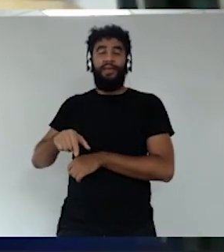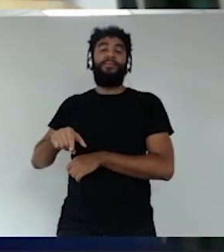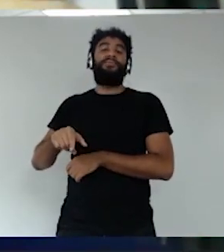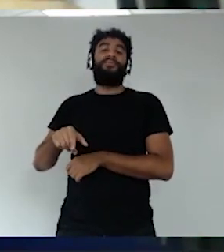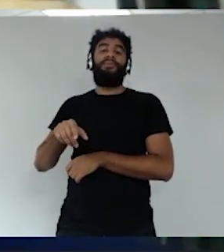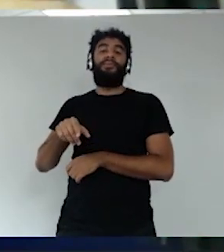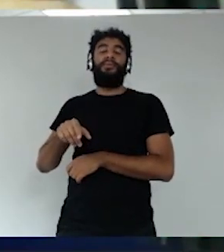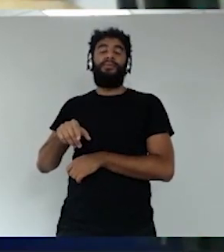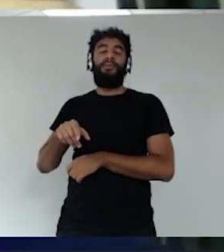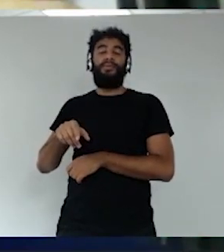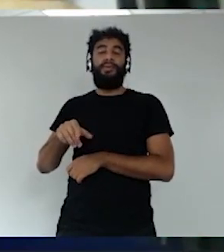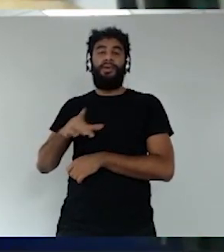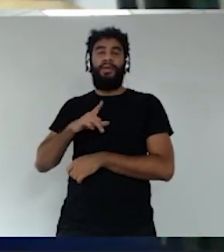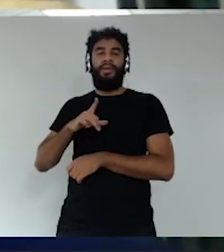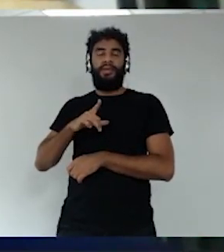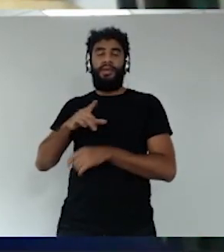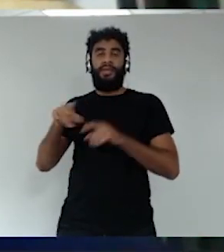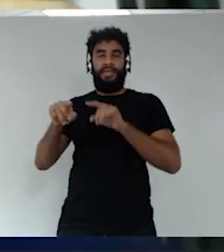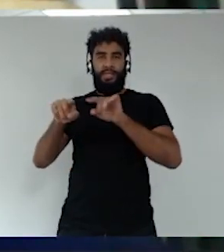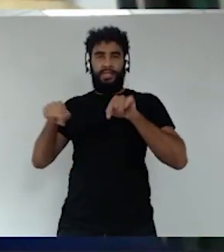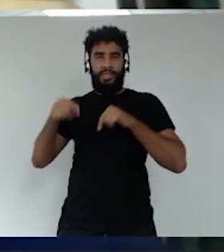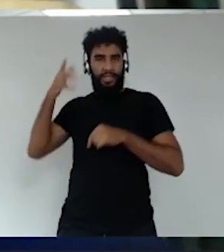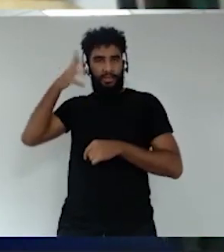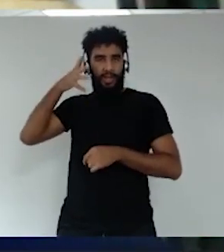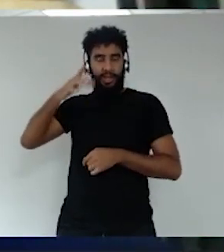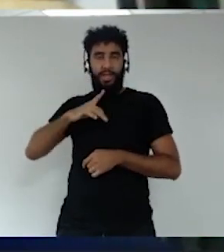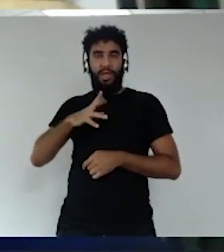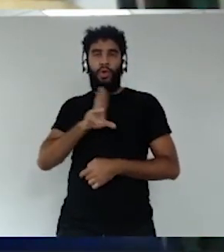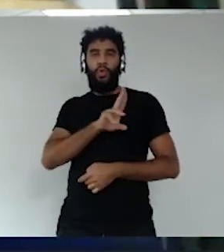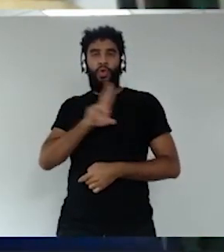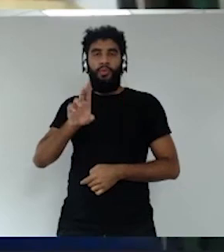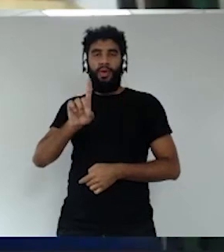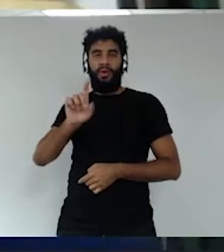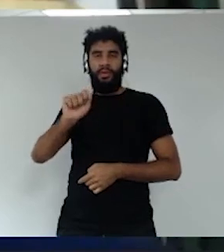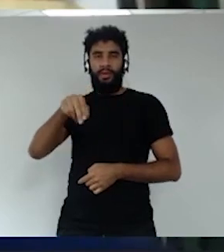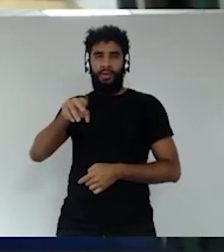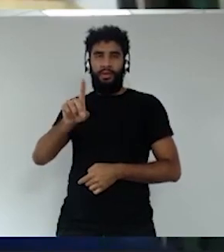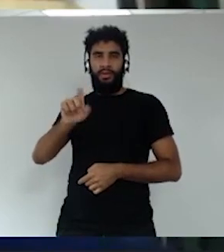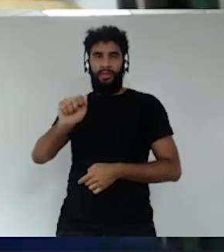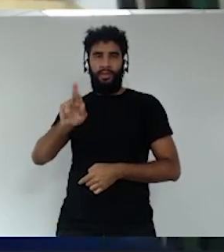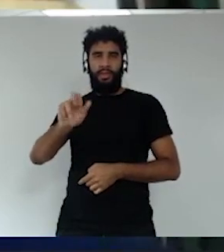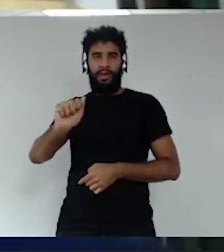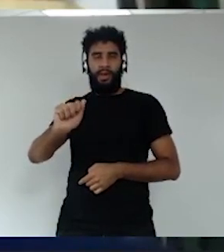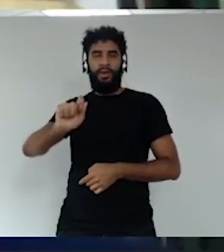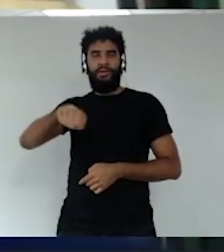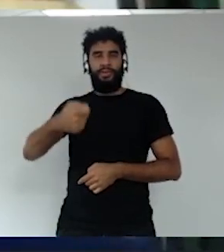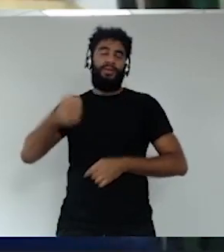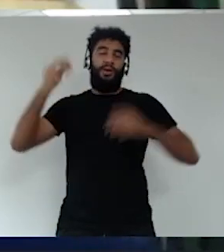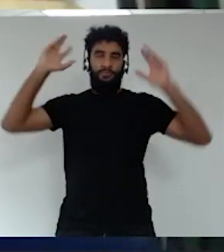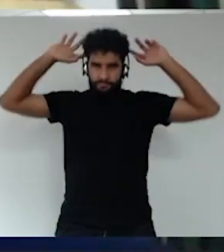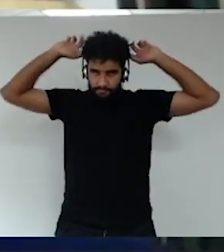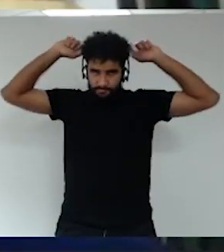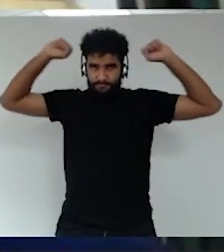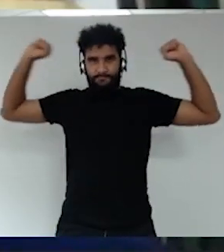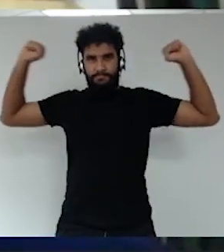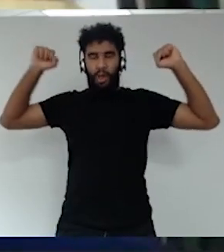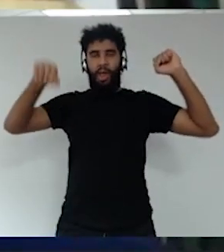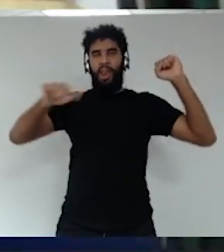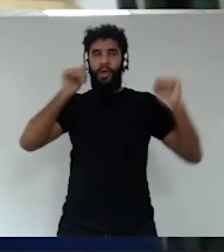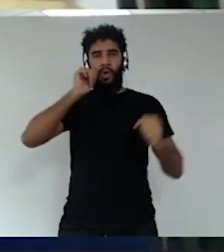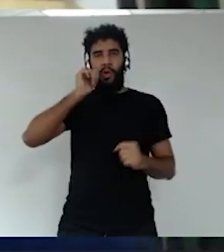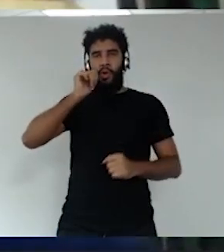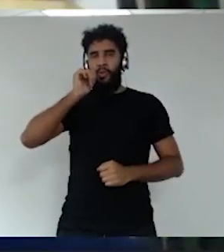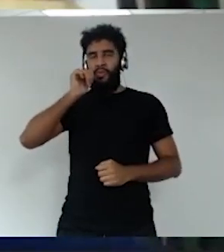Sala Dandara dos Palmares, uma ilustre representante da raça negra que está